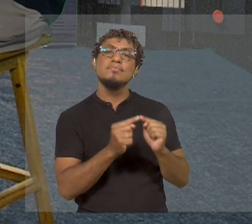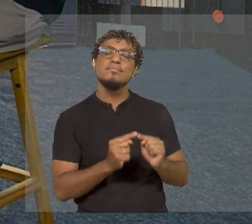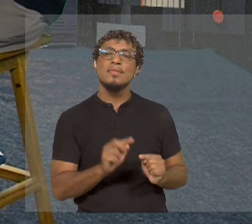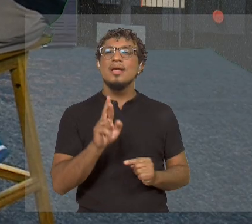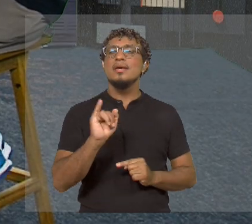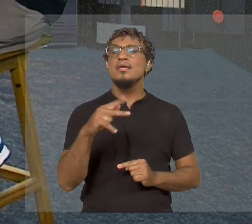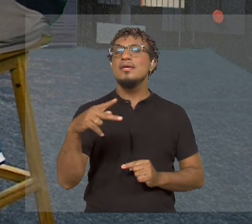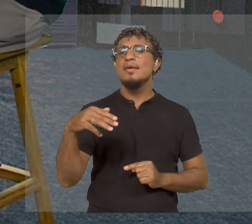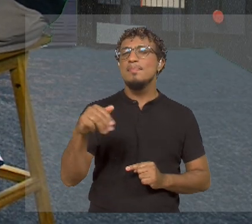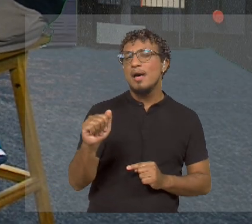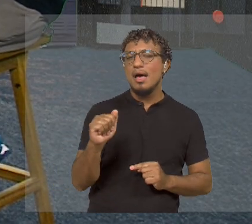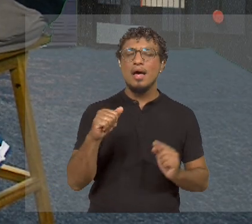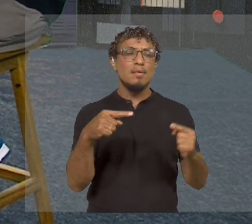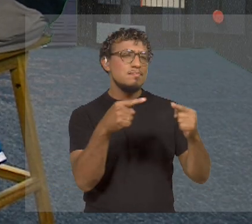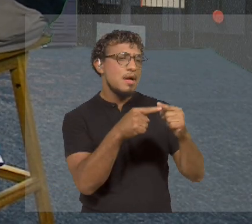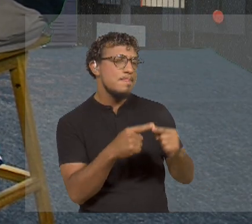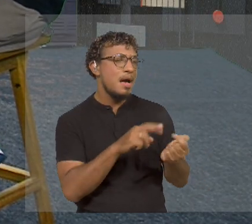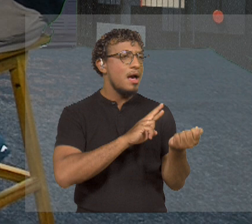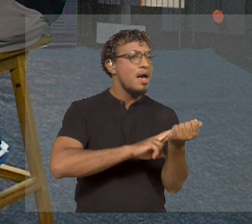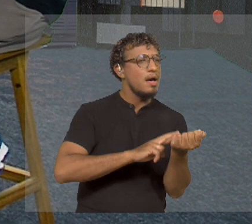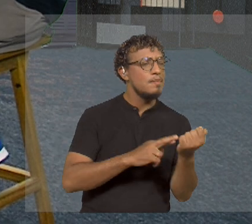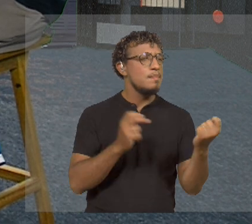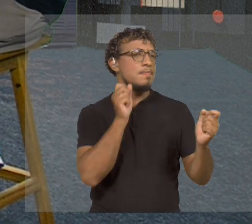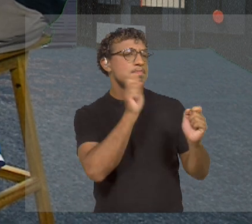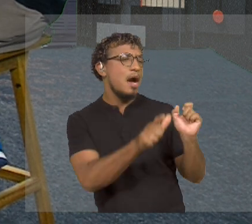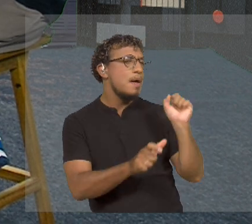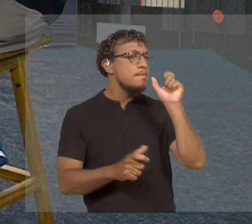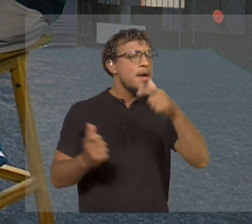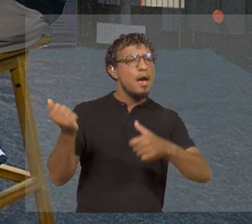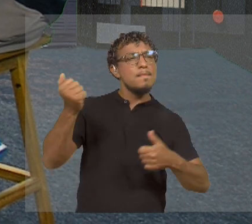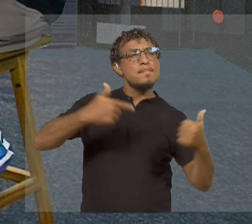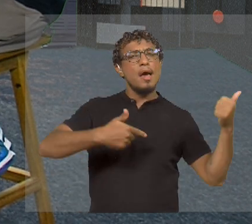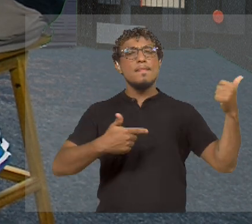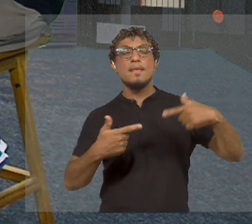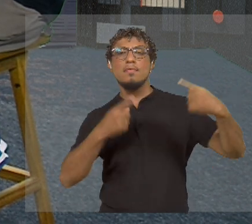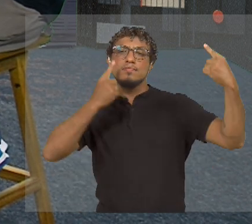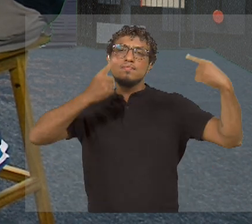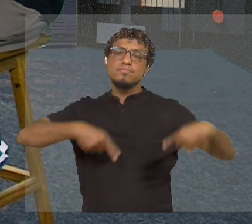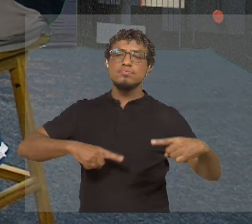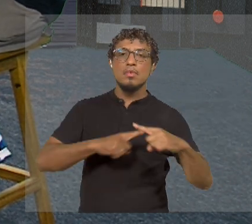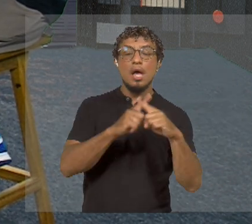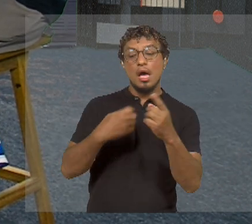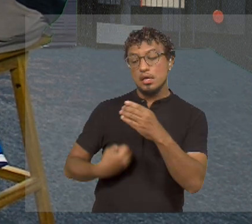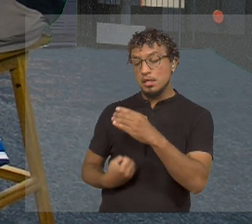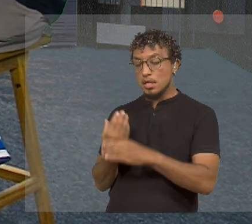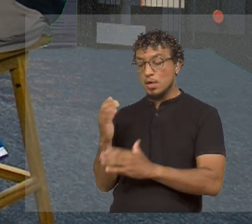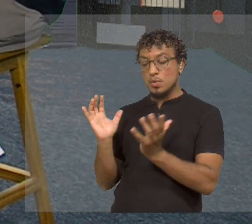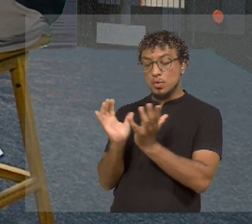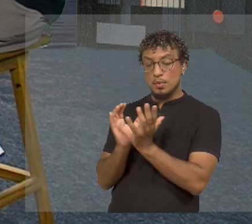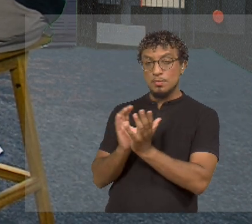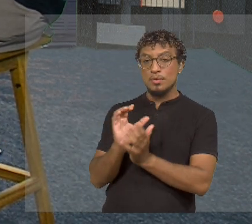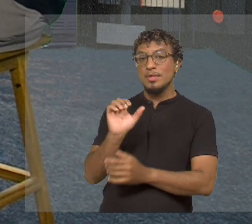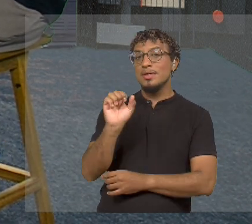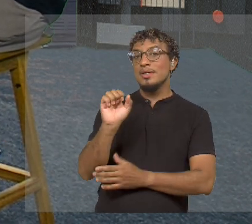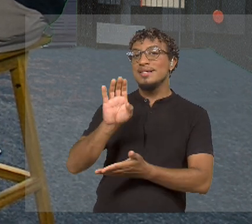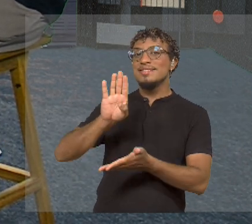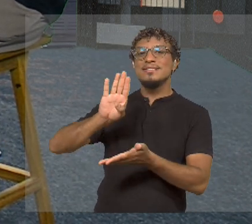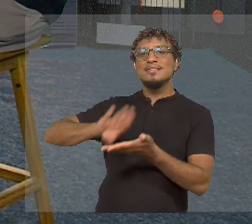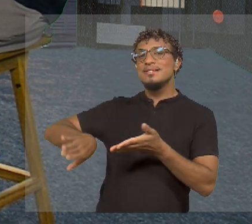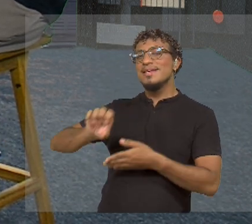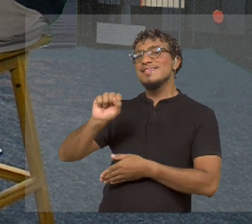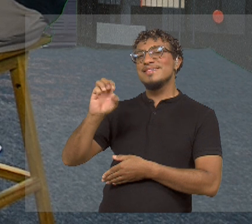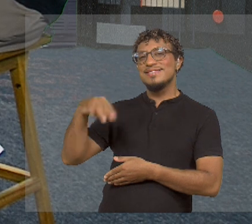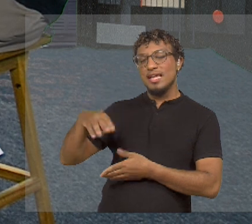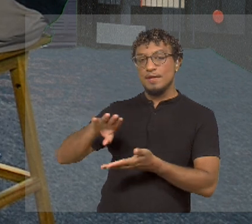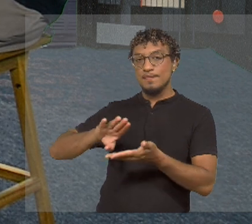as batalhas de MCs que rolam aqui, até que eu fiz um grupo chamado Sem Cerimônia. E aí, esse grupo, ele teve um movimento